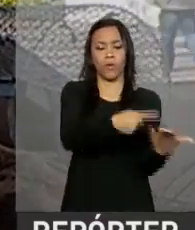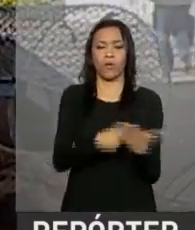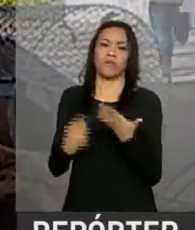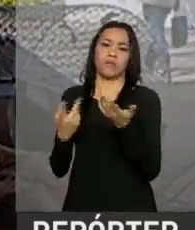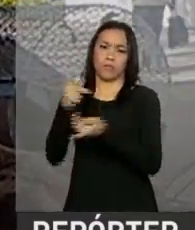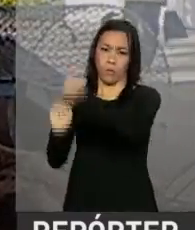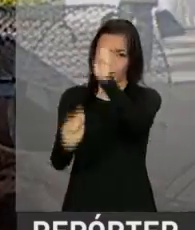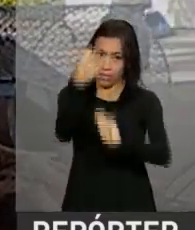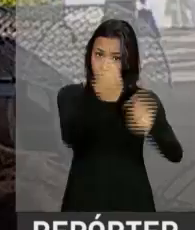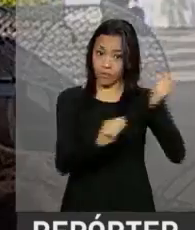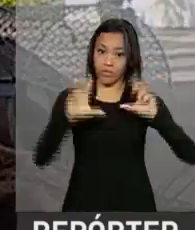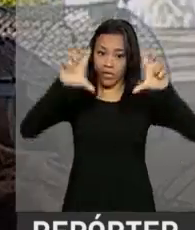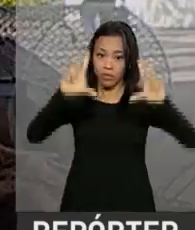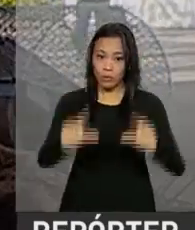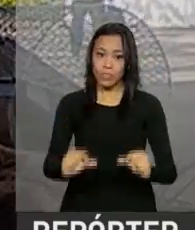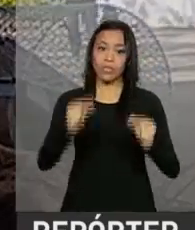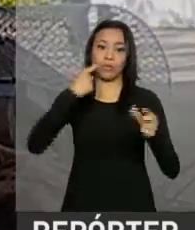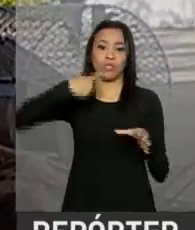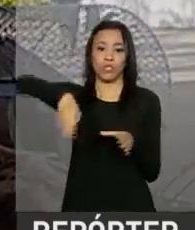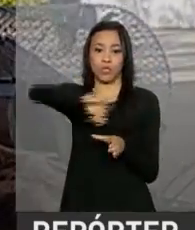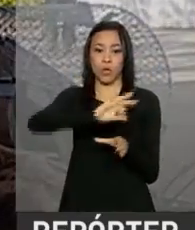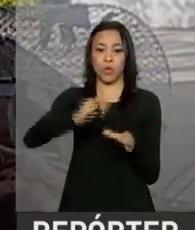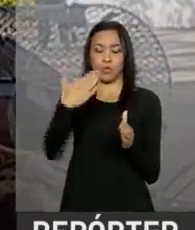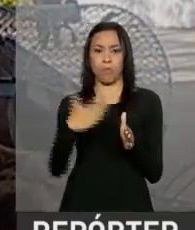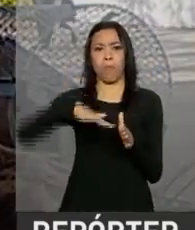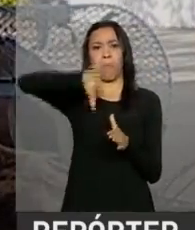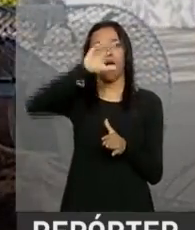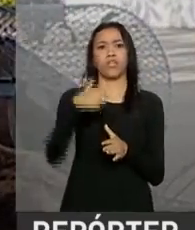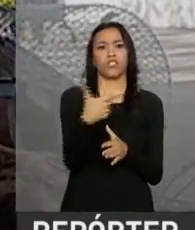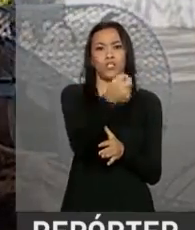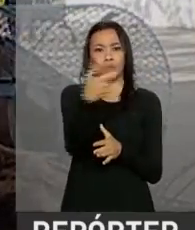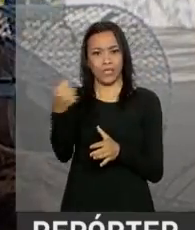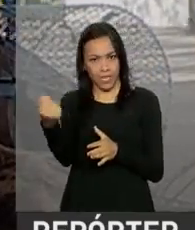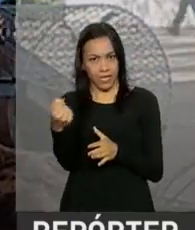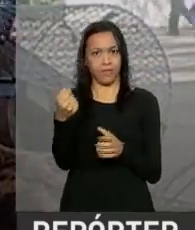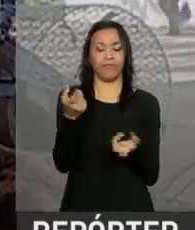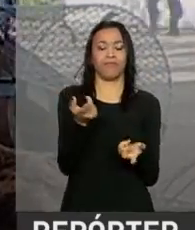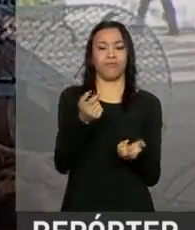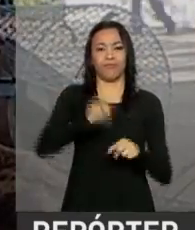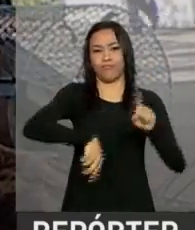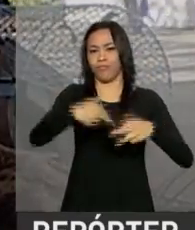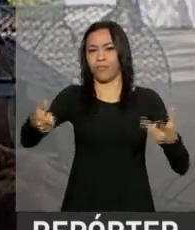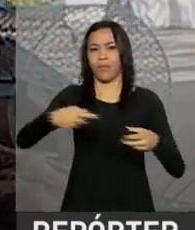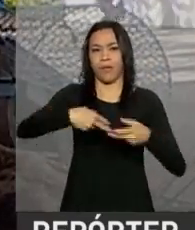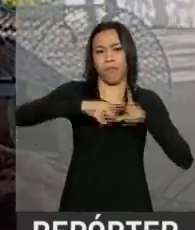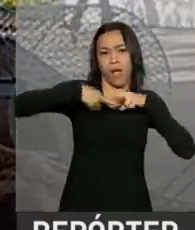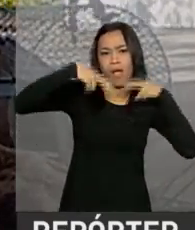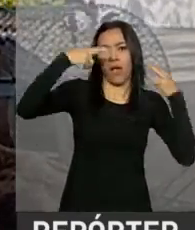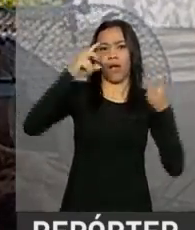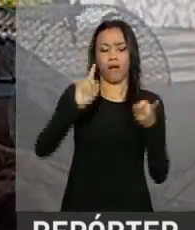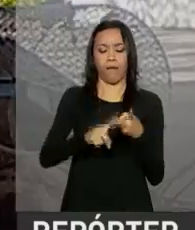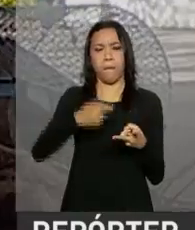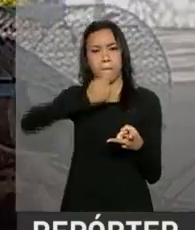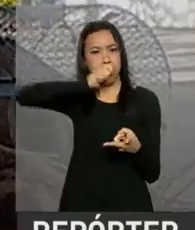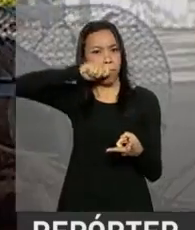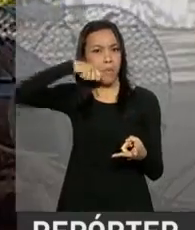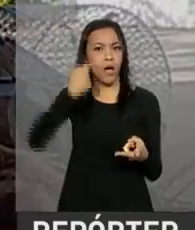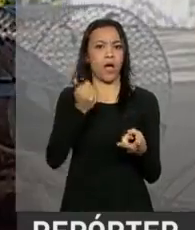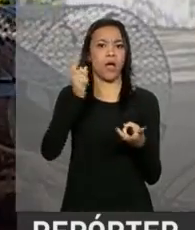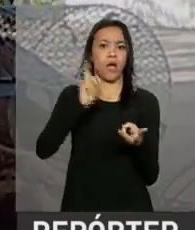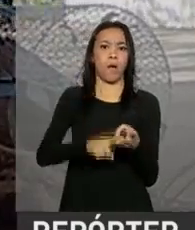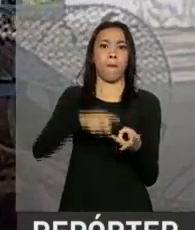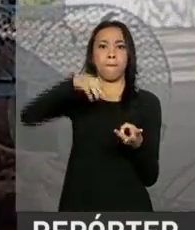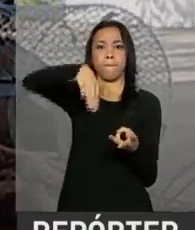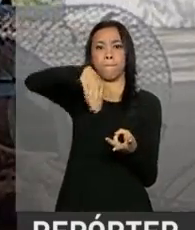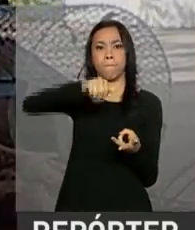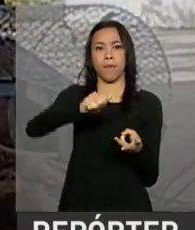em mais de 200 produtos processados, como macarrão instantâneo, pães de forma, maionese e misturas